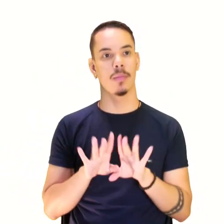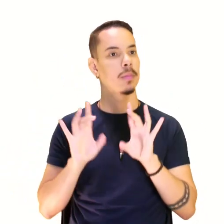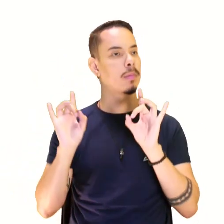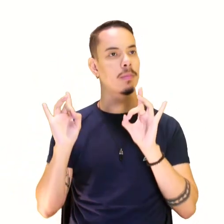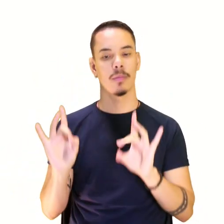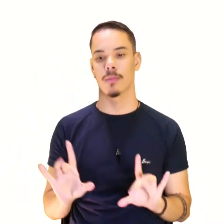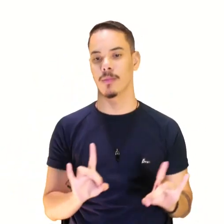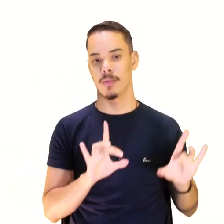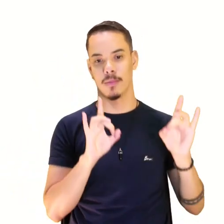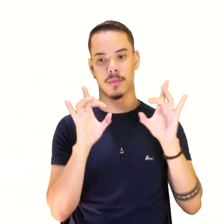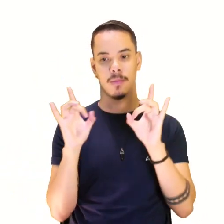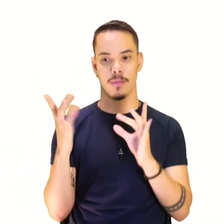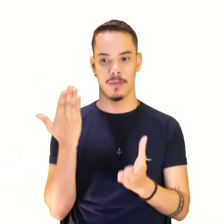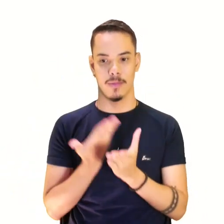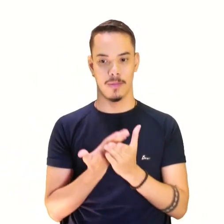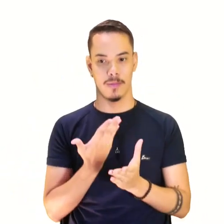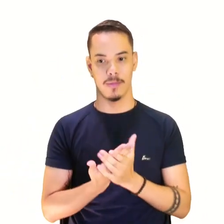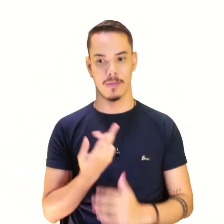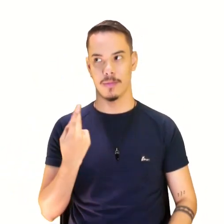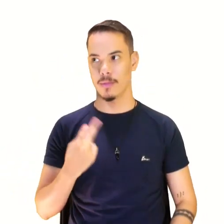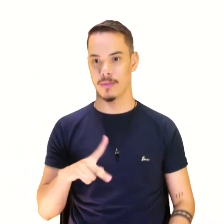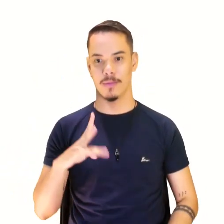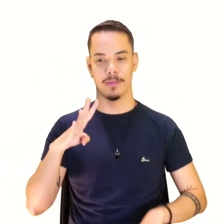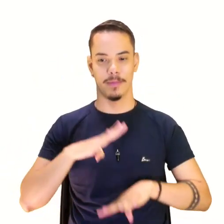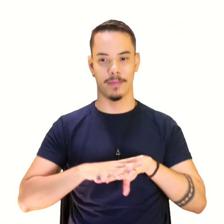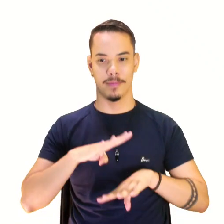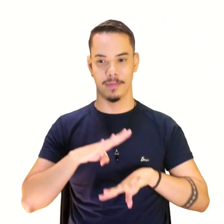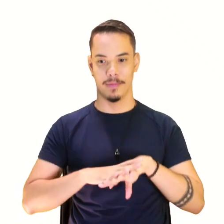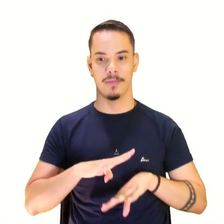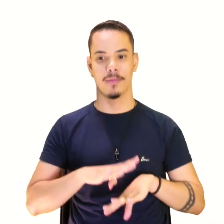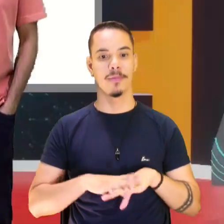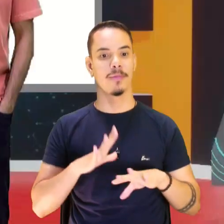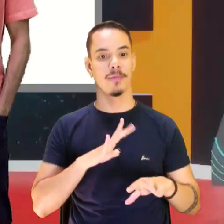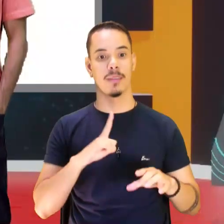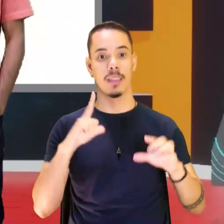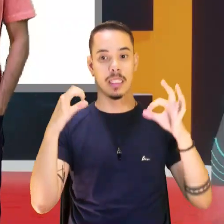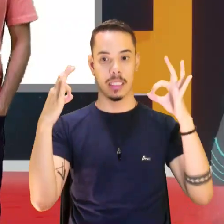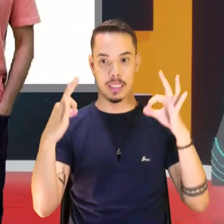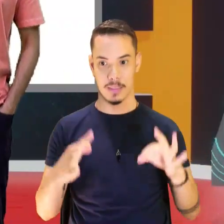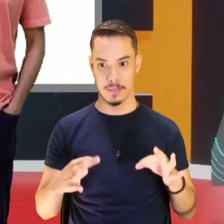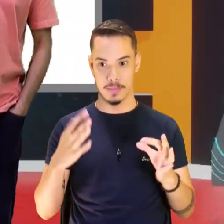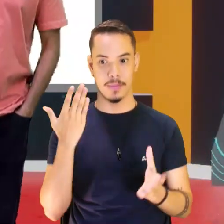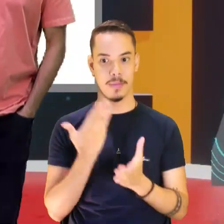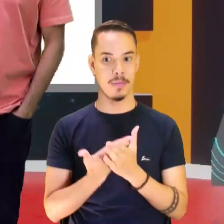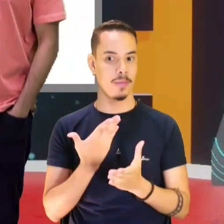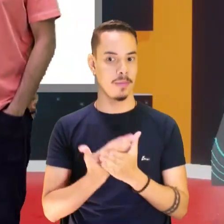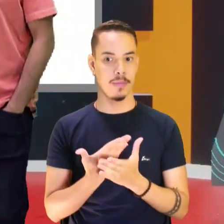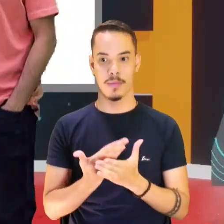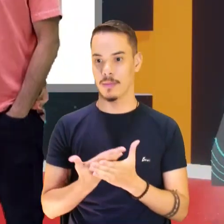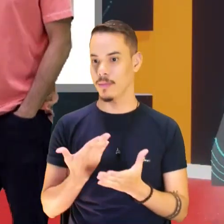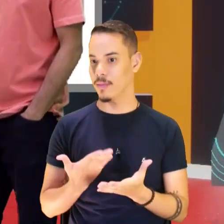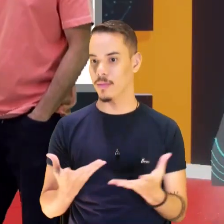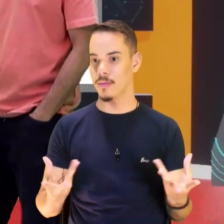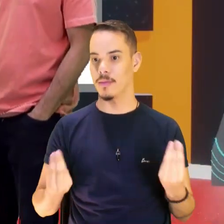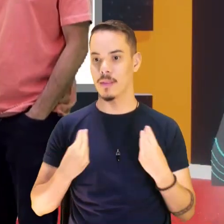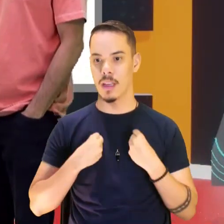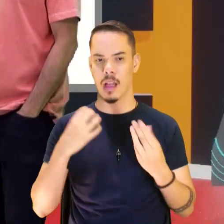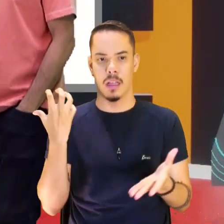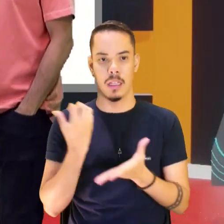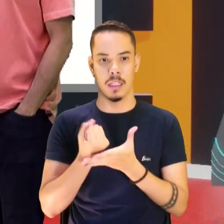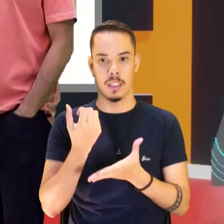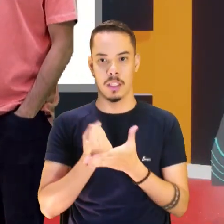especialmente para as aulas de matemática. Com certeza, as aulas de matemática estão trazendo aí muitos